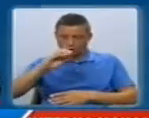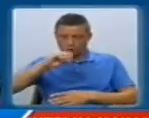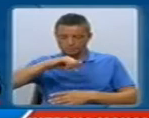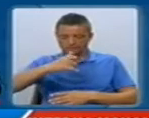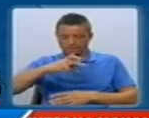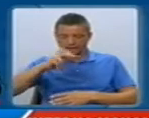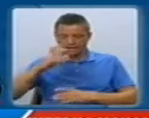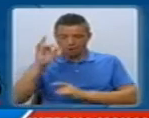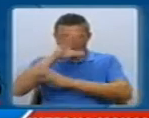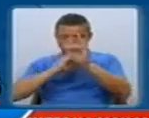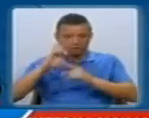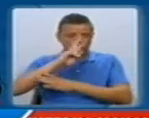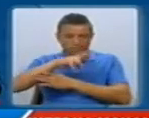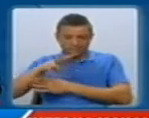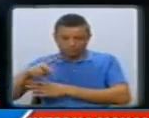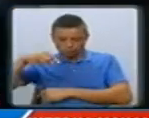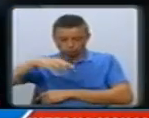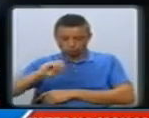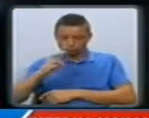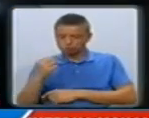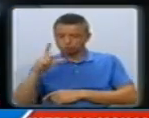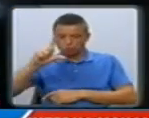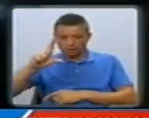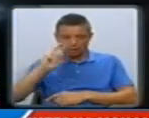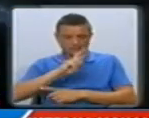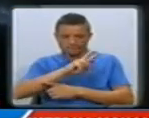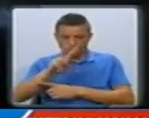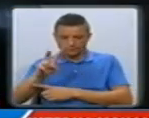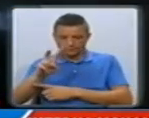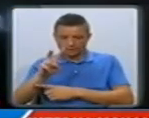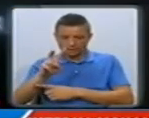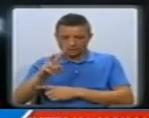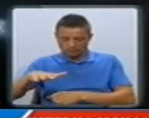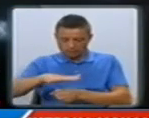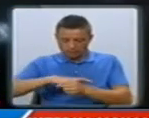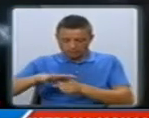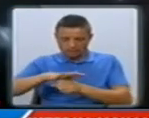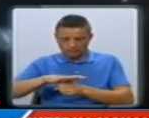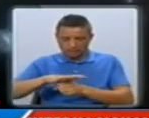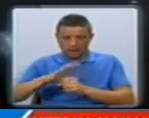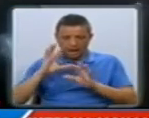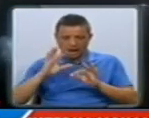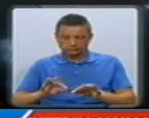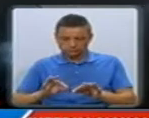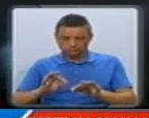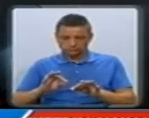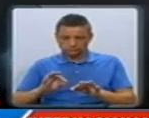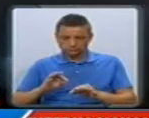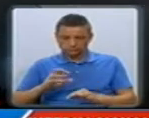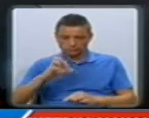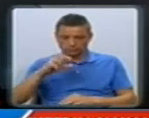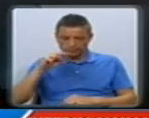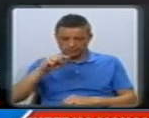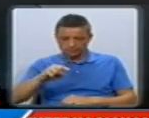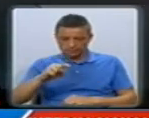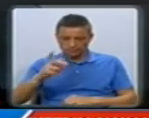Observatório Europeu do Sul. O que nós vamos ver é um enxame que está situado a cerca de